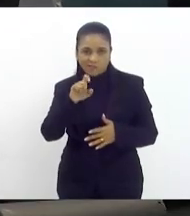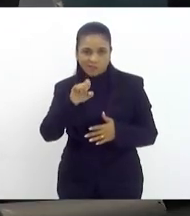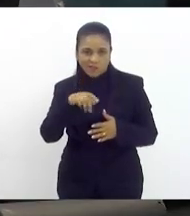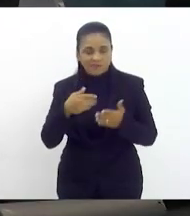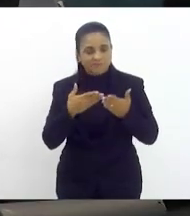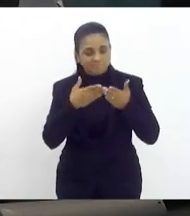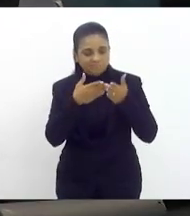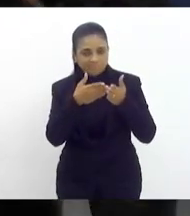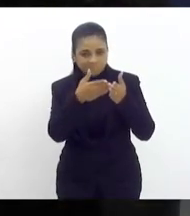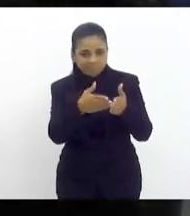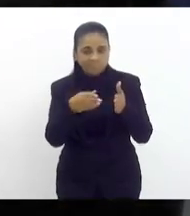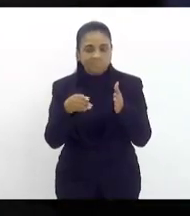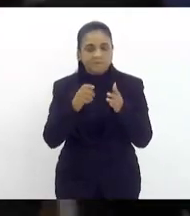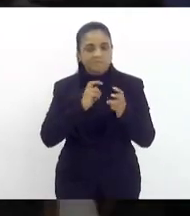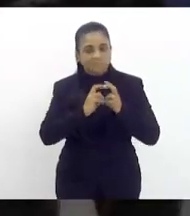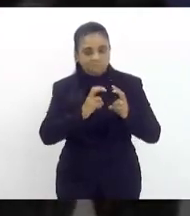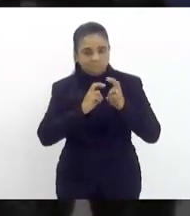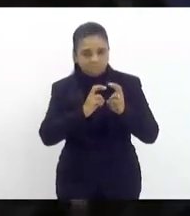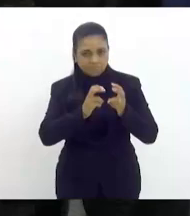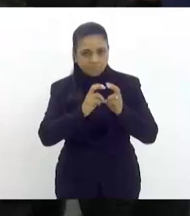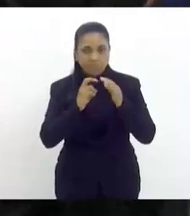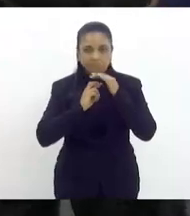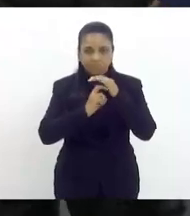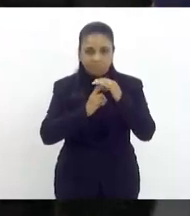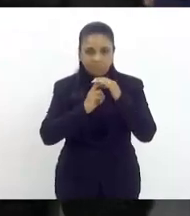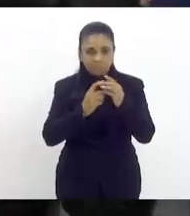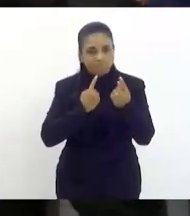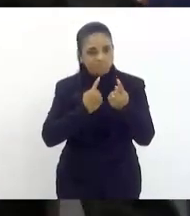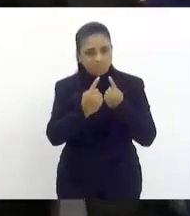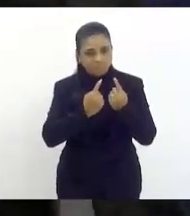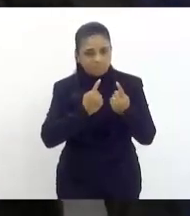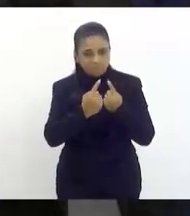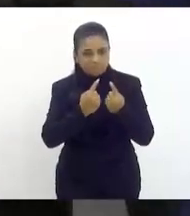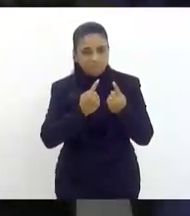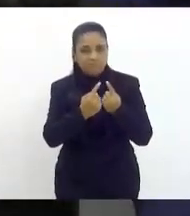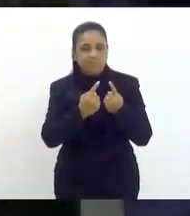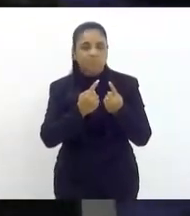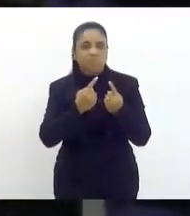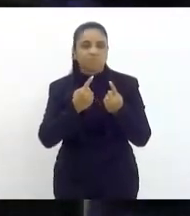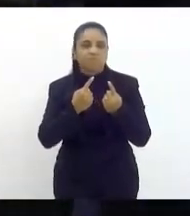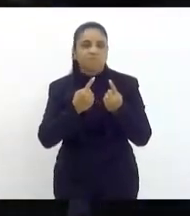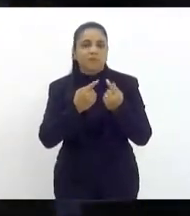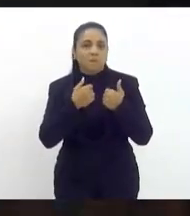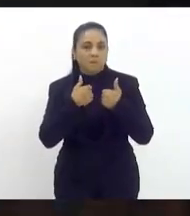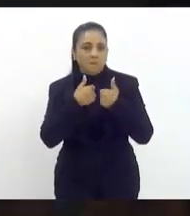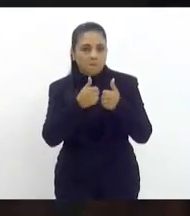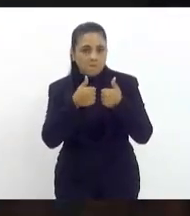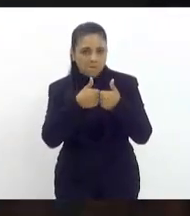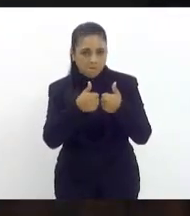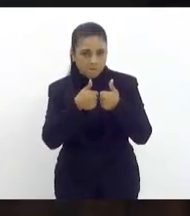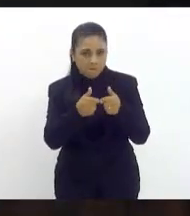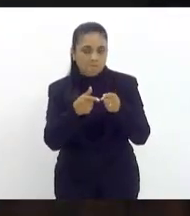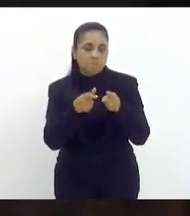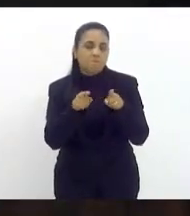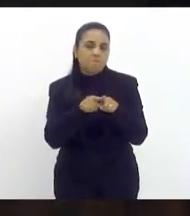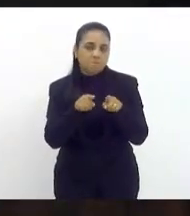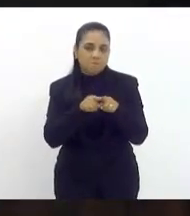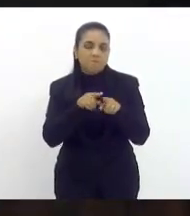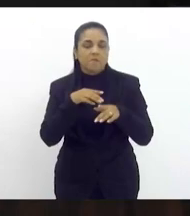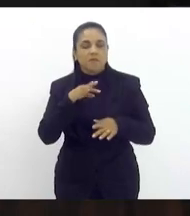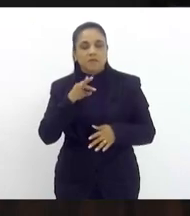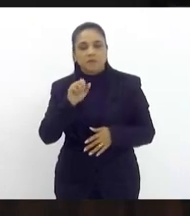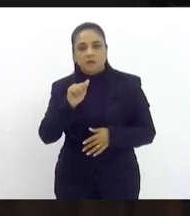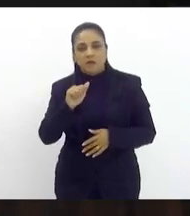aquaviários, ferroviários, metroviários e de rodovias do Estado do Rio de Janeiro, a Getransp. A presidência também parabeniza